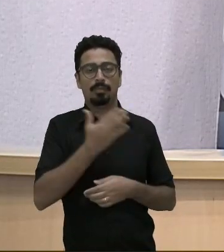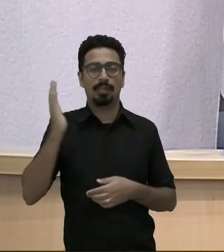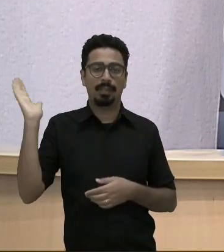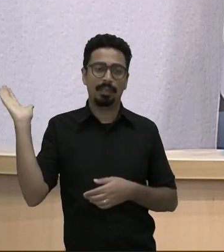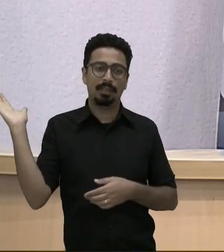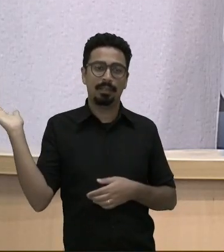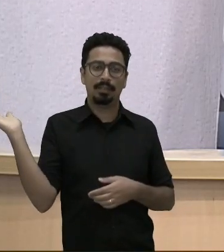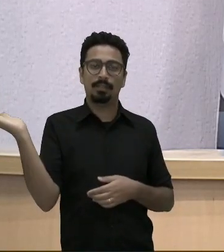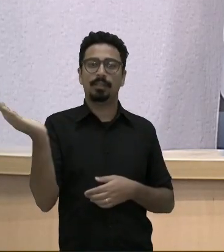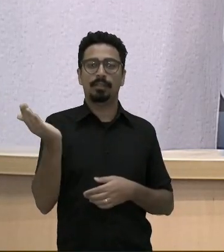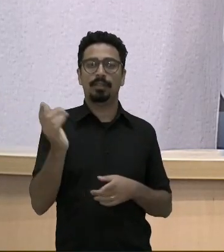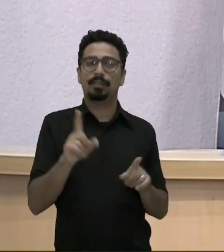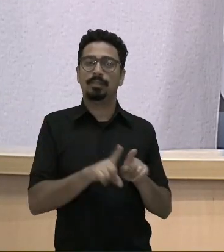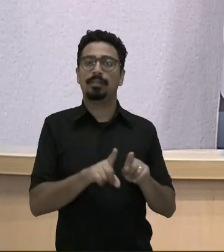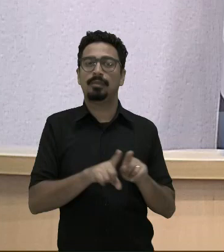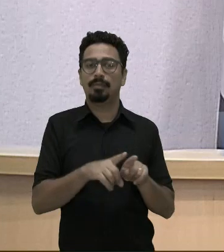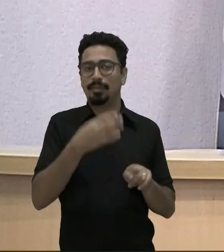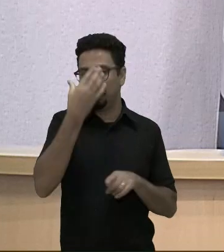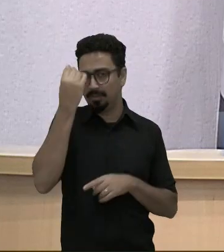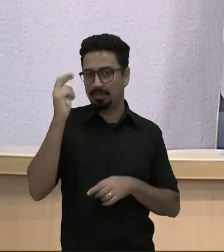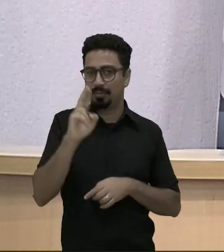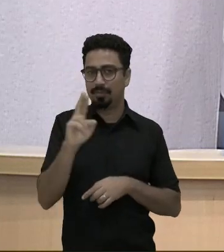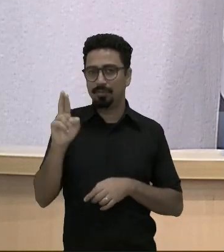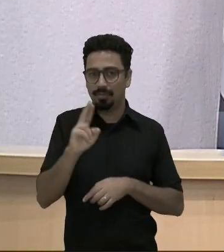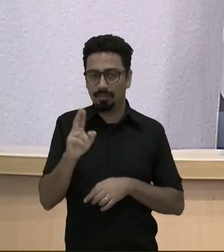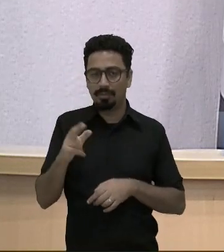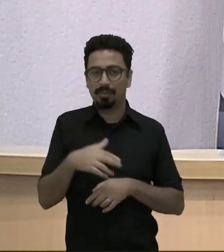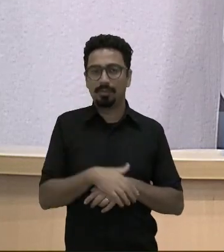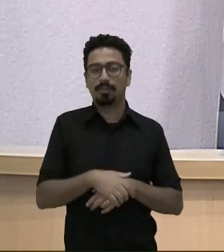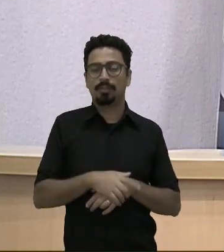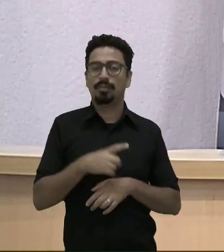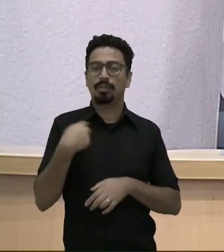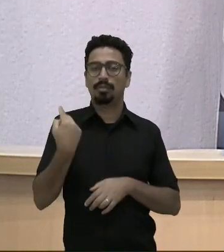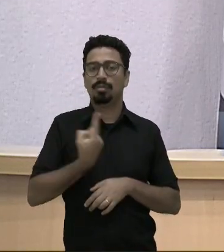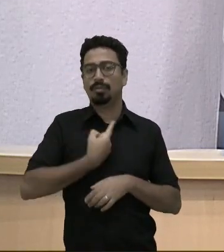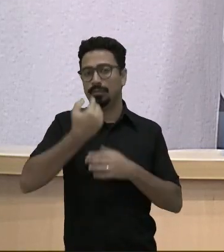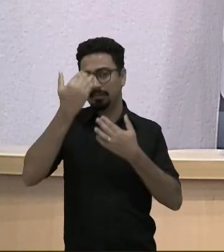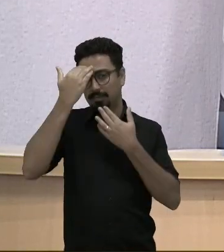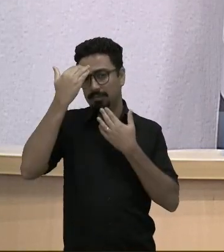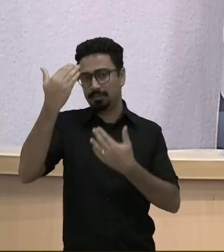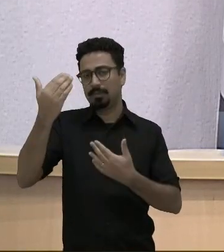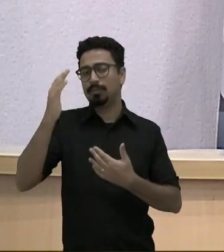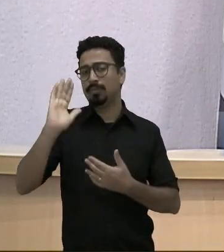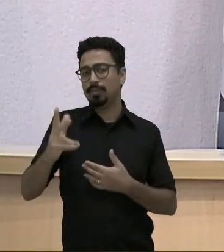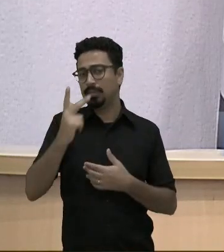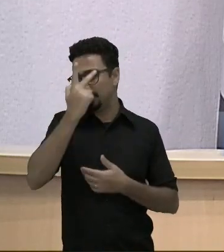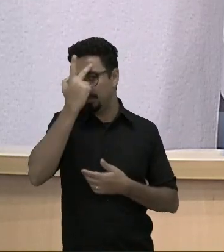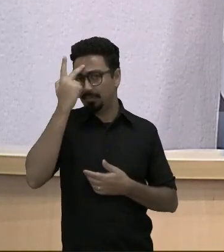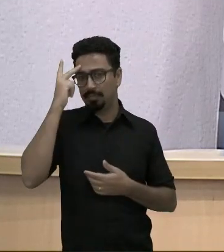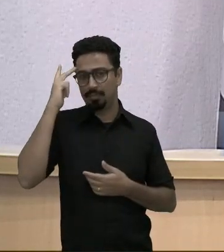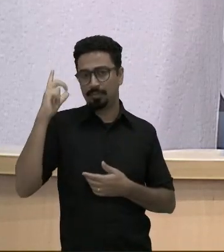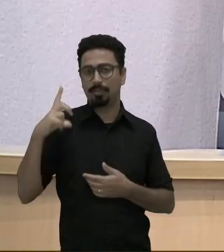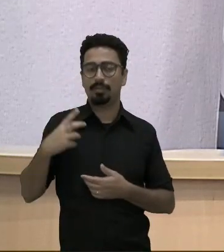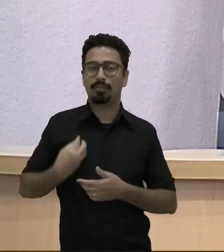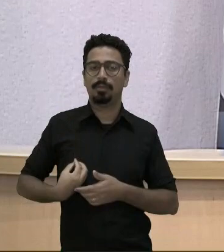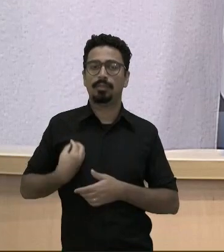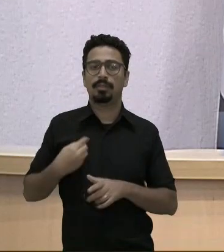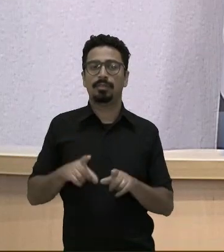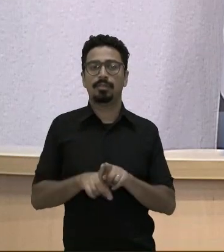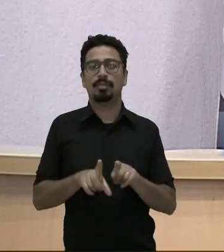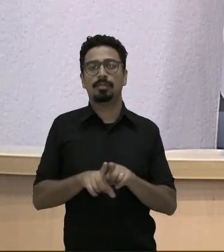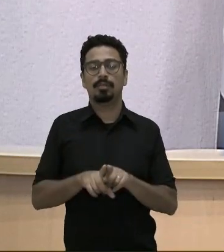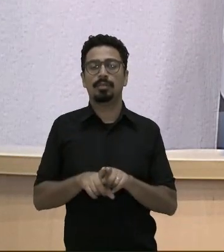lá, esqueci o nome dele. É. Então, a gente agradece essas pessoas que veio hoje prestigiar,